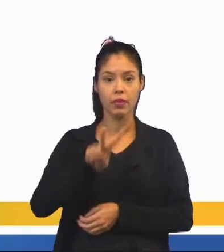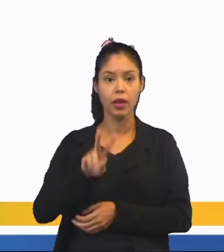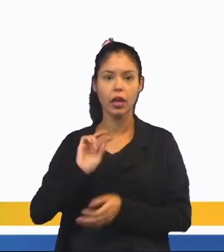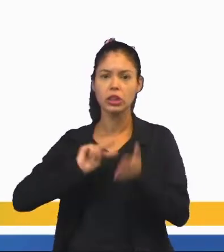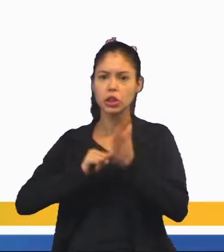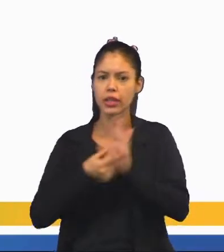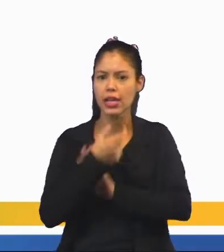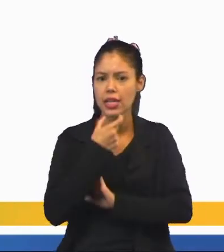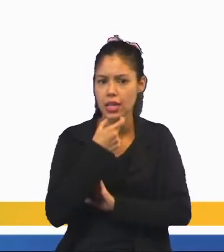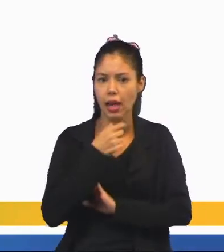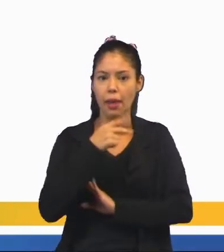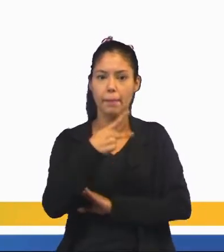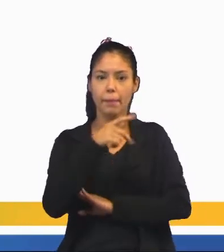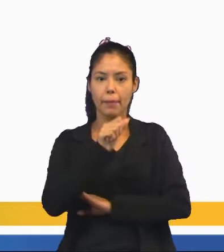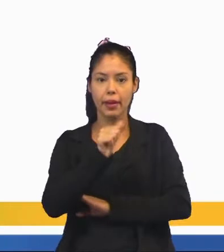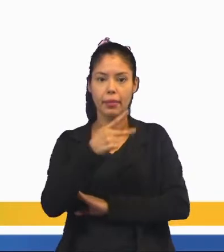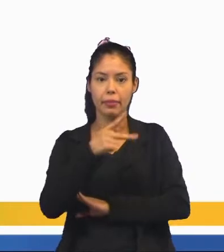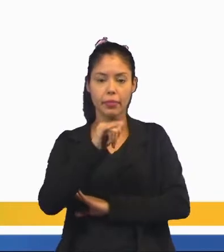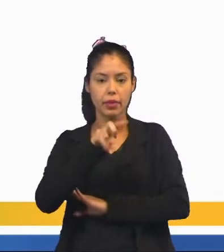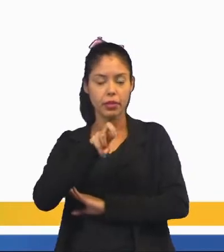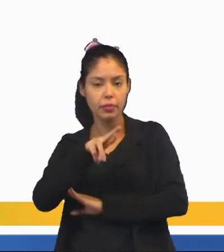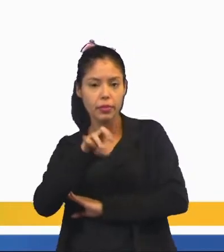e significa